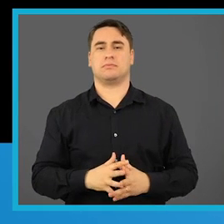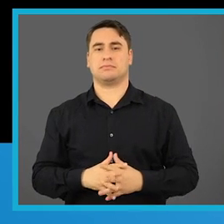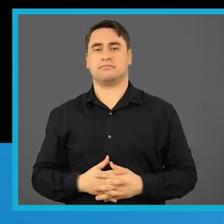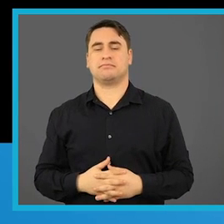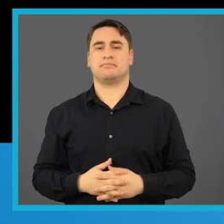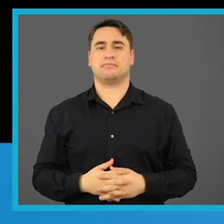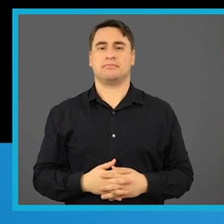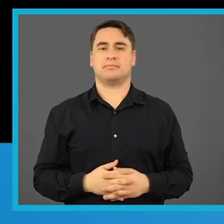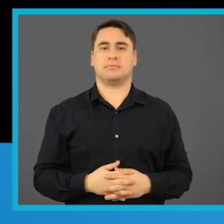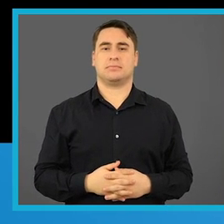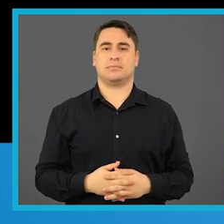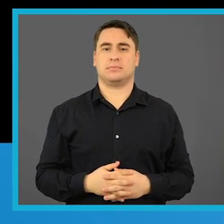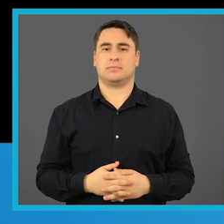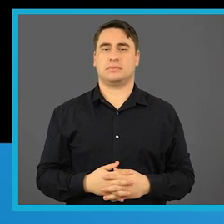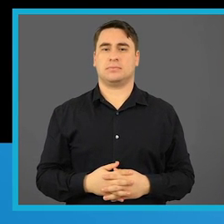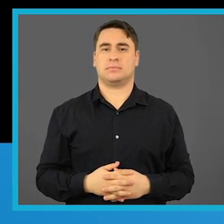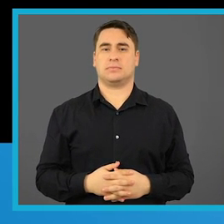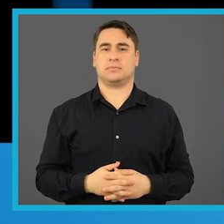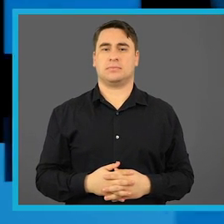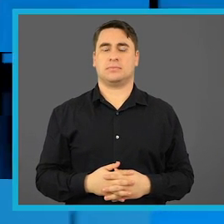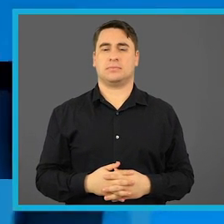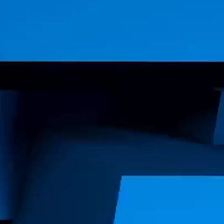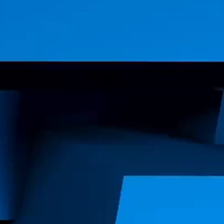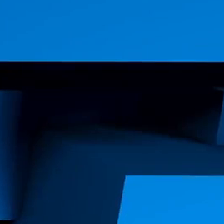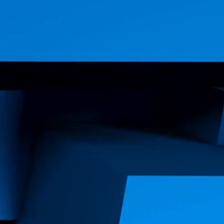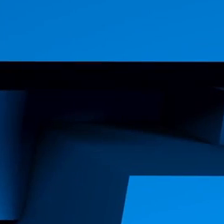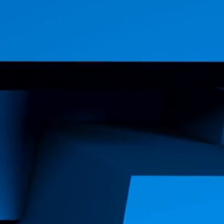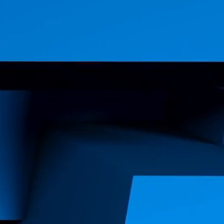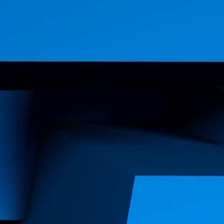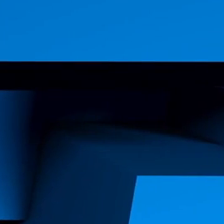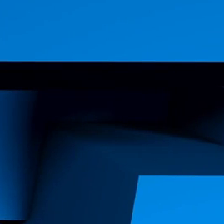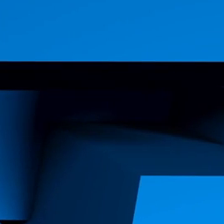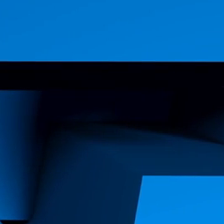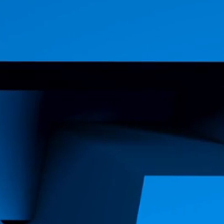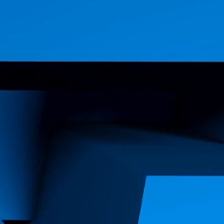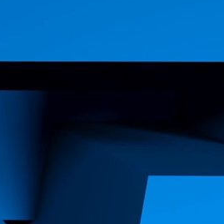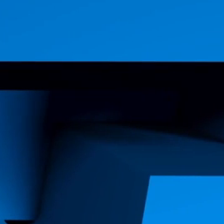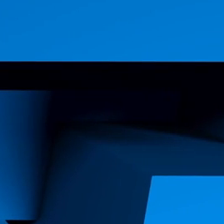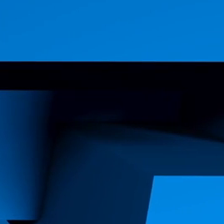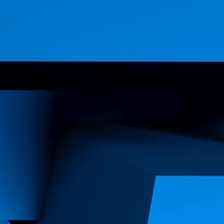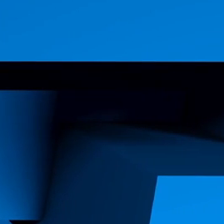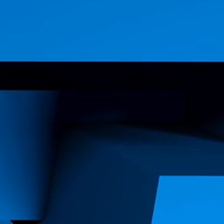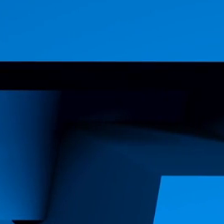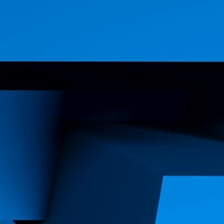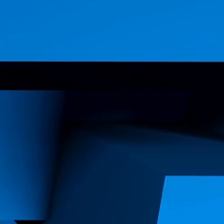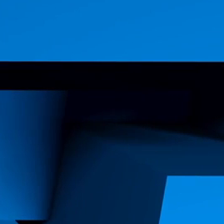esse instrumento. Obrigado, até a próxima.